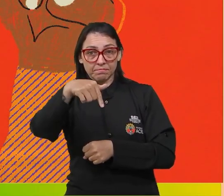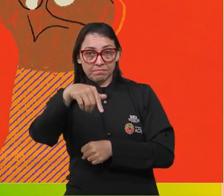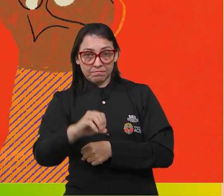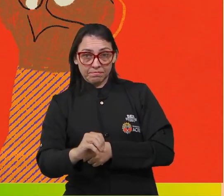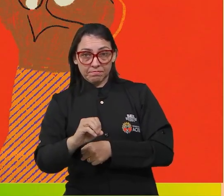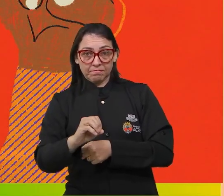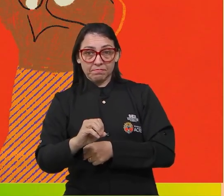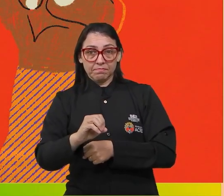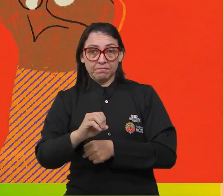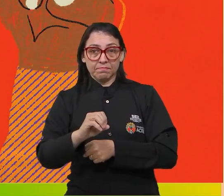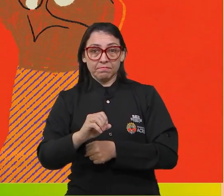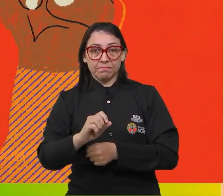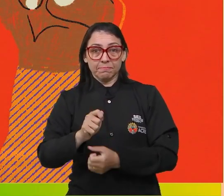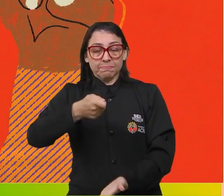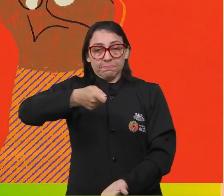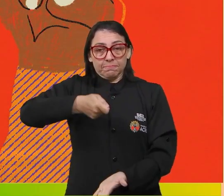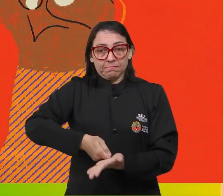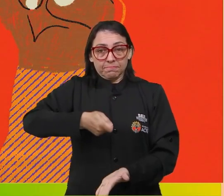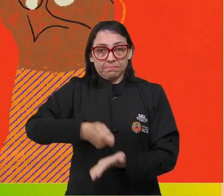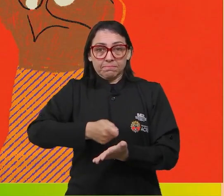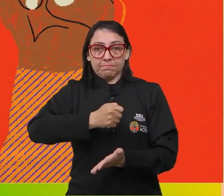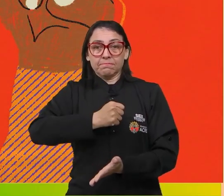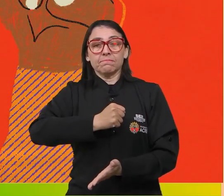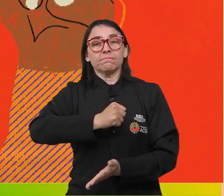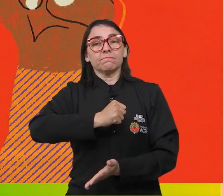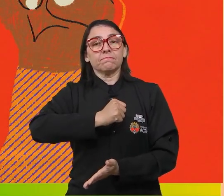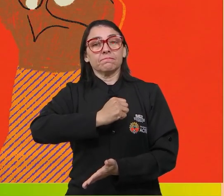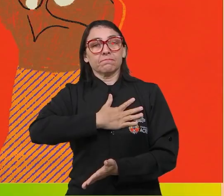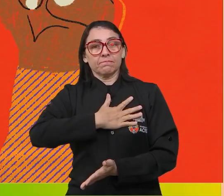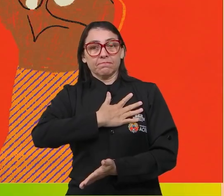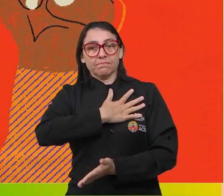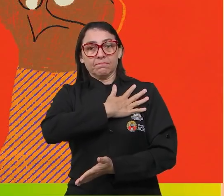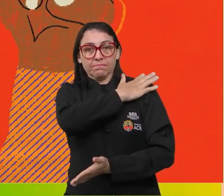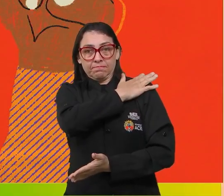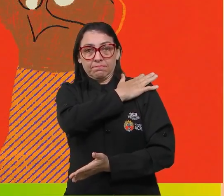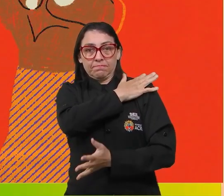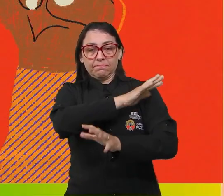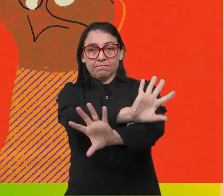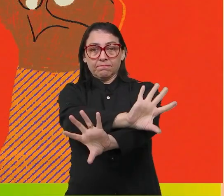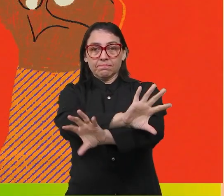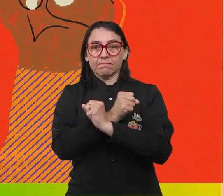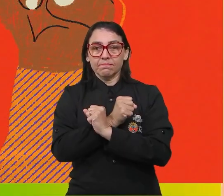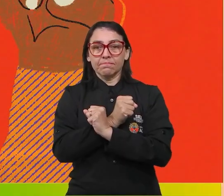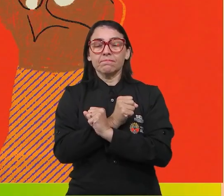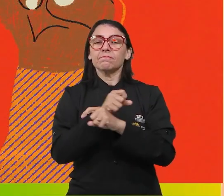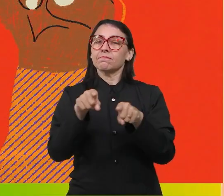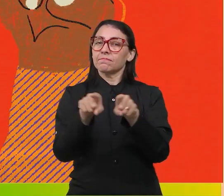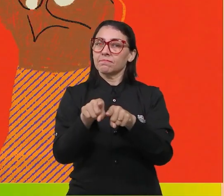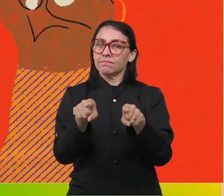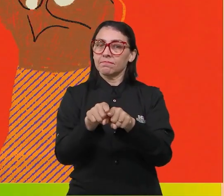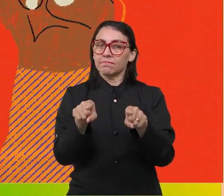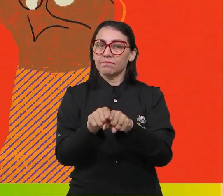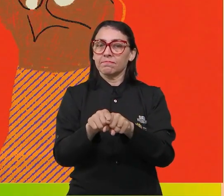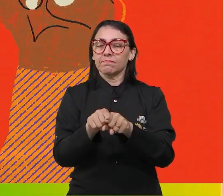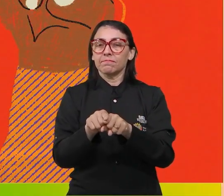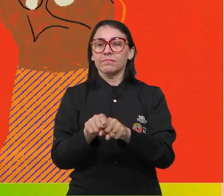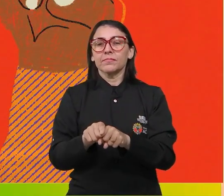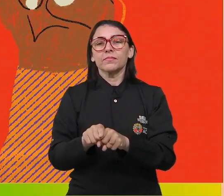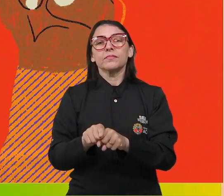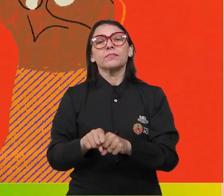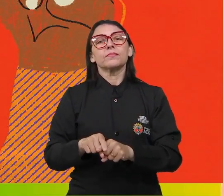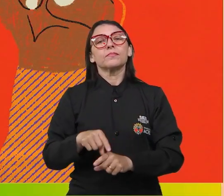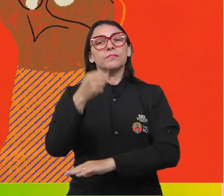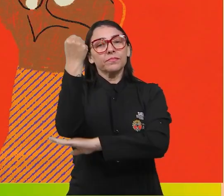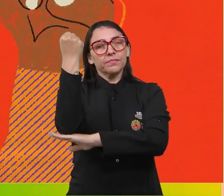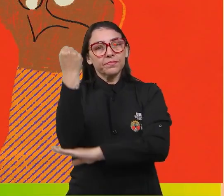vimos, e está aqui num contexto de ditaduras militares, onde a